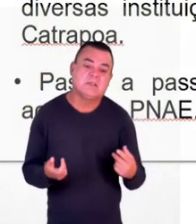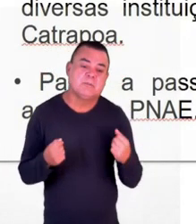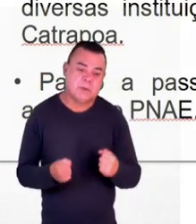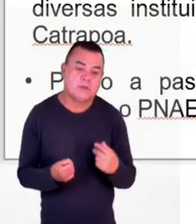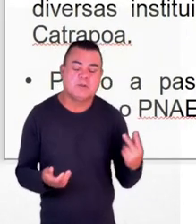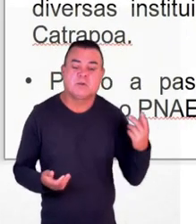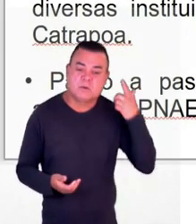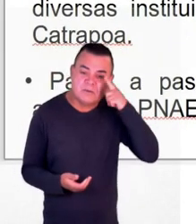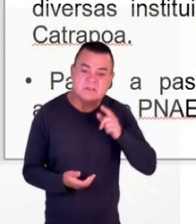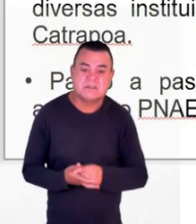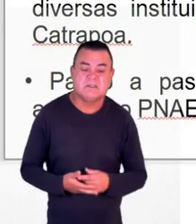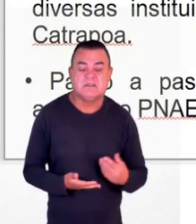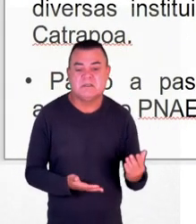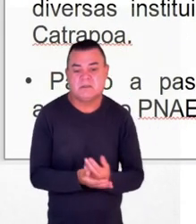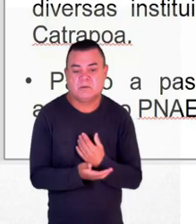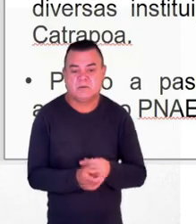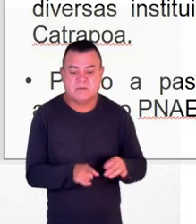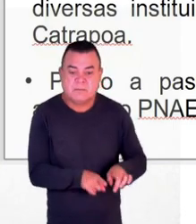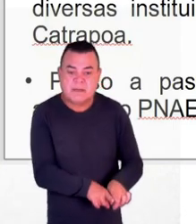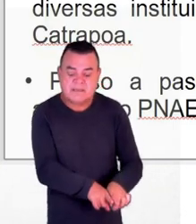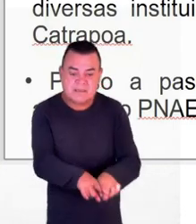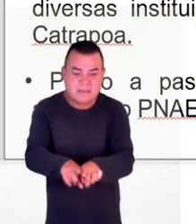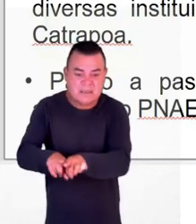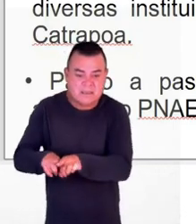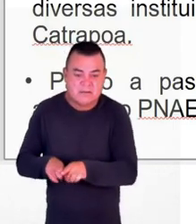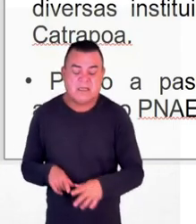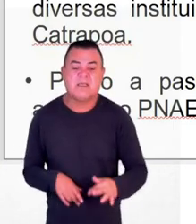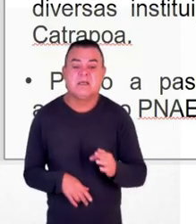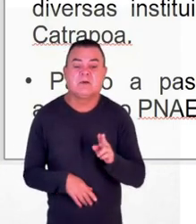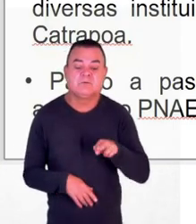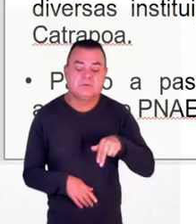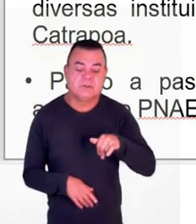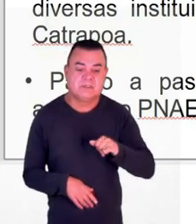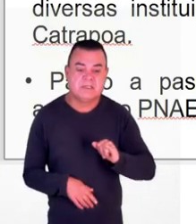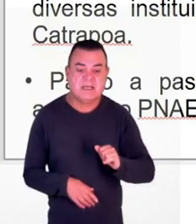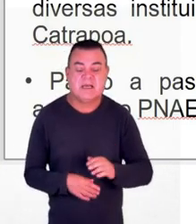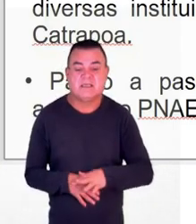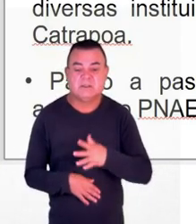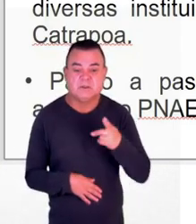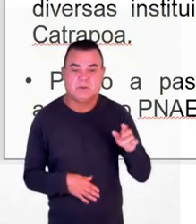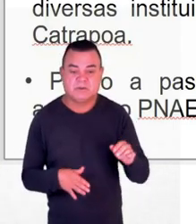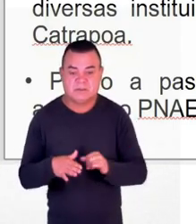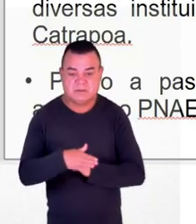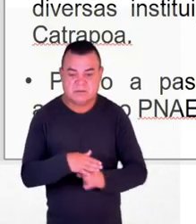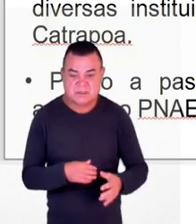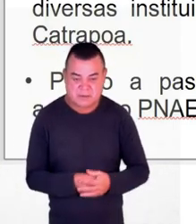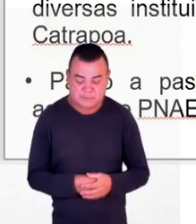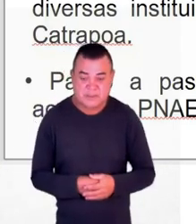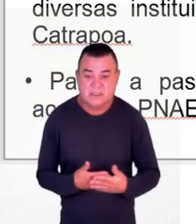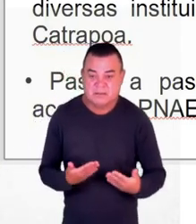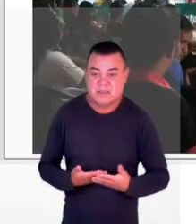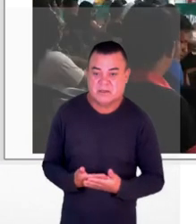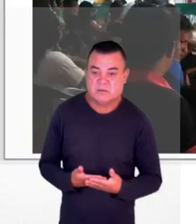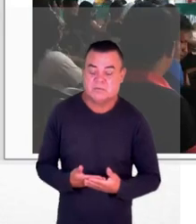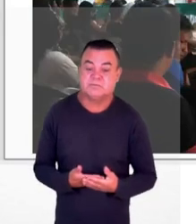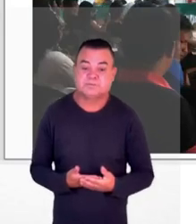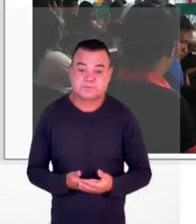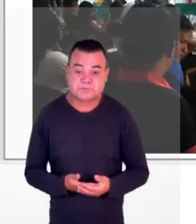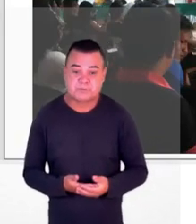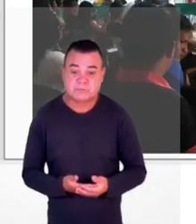orgão de assistência técn ons isso começa a se multiplicar pessoal fazendo as oficinas óbvio que a gente coordenando participando